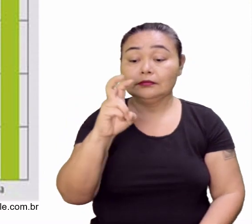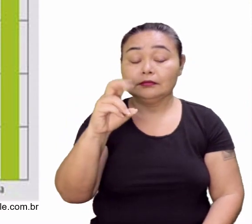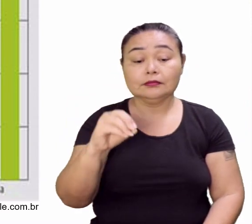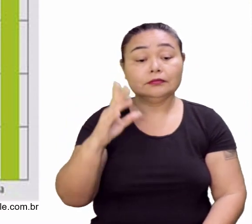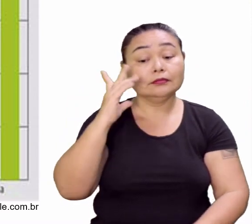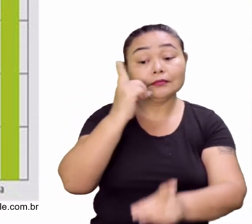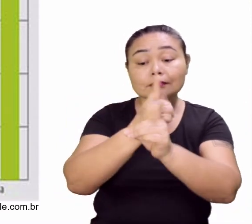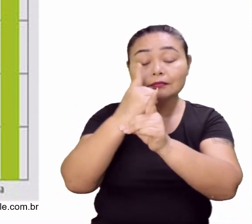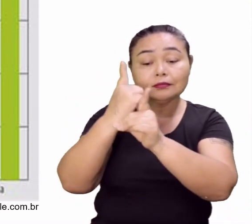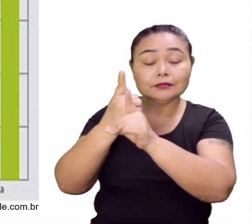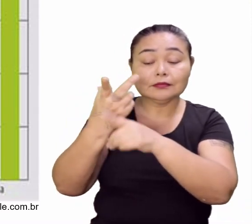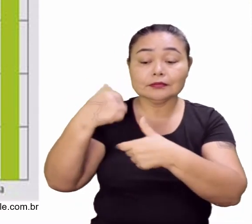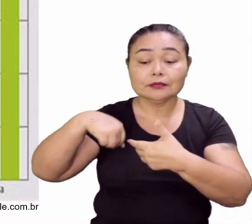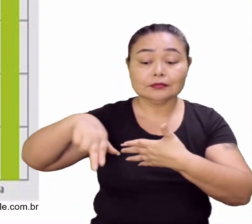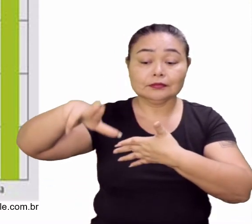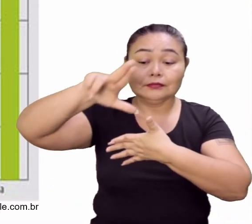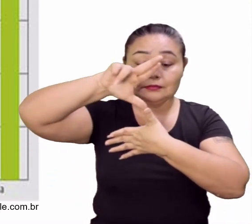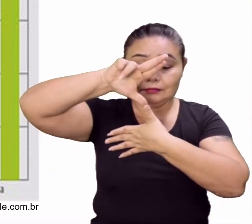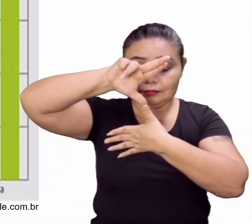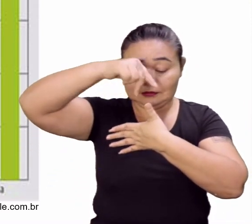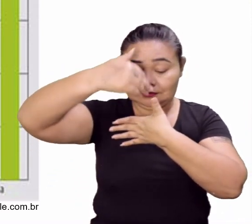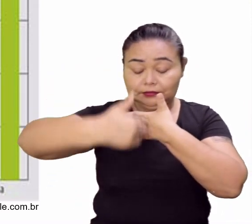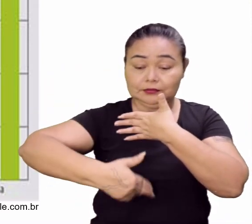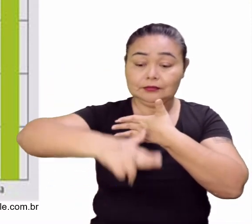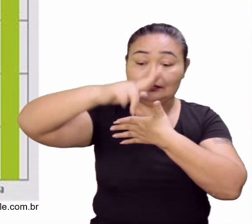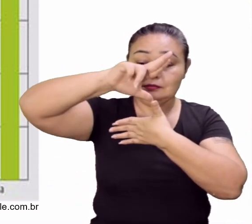vai encontrar aqui na América Latina,